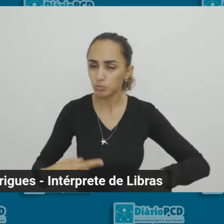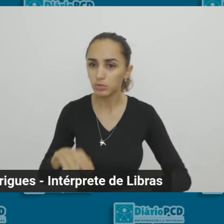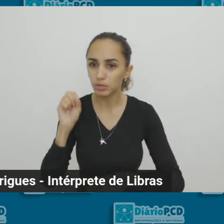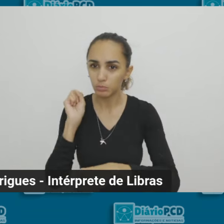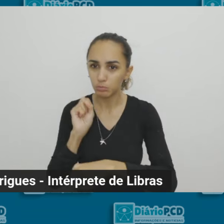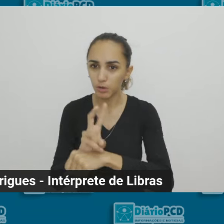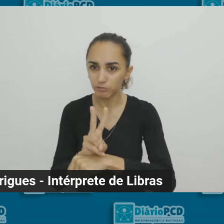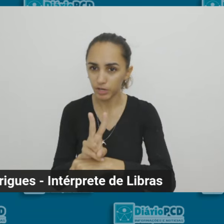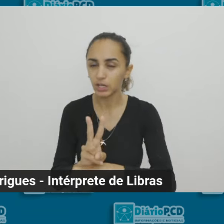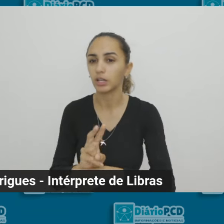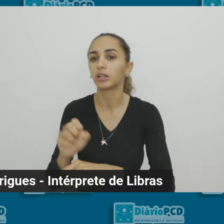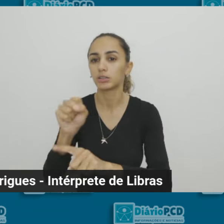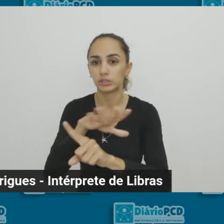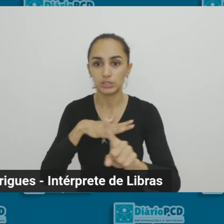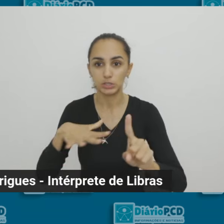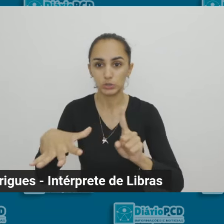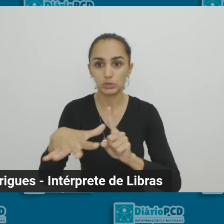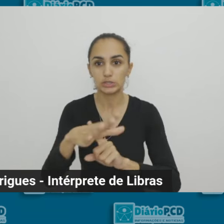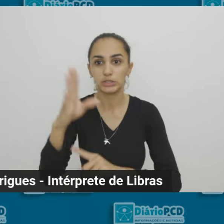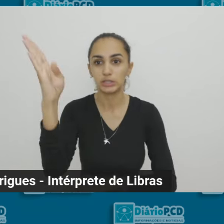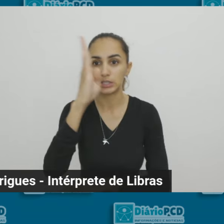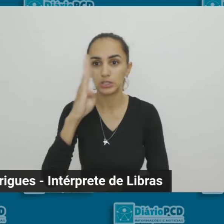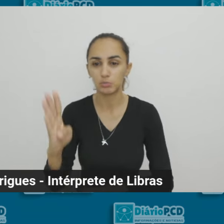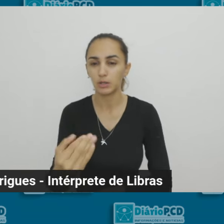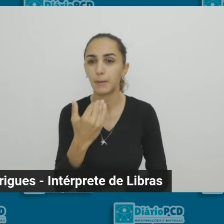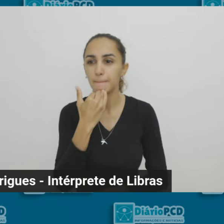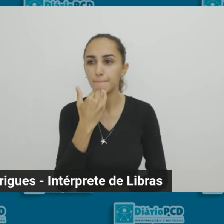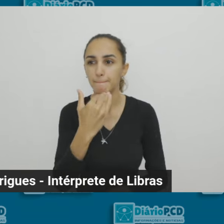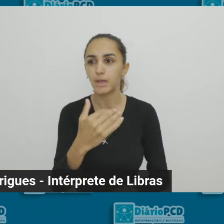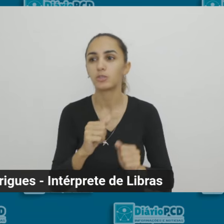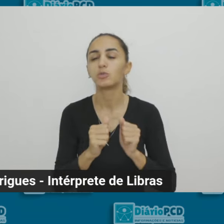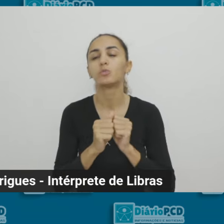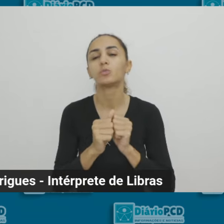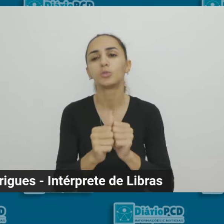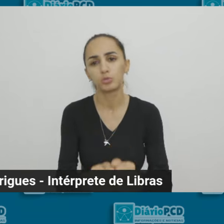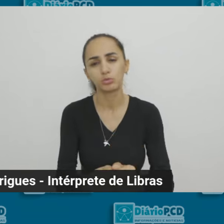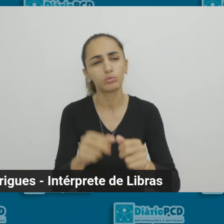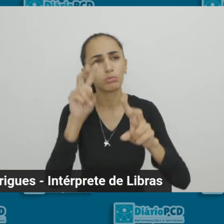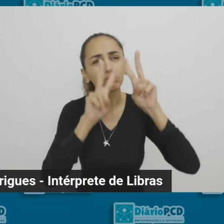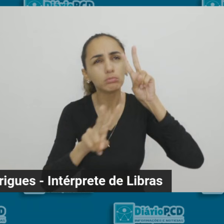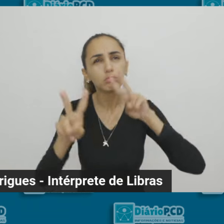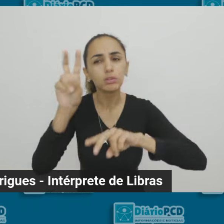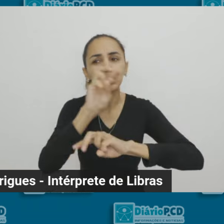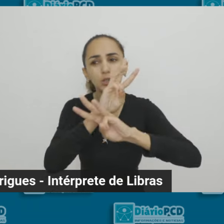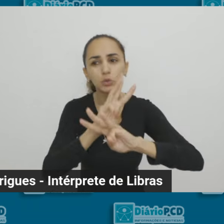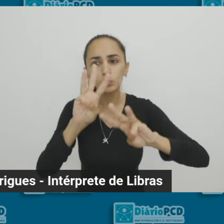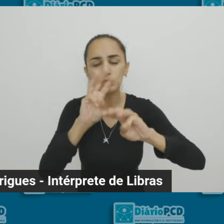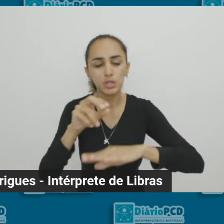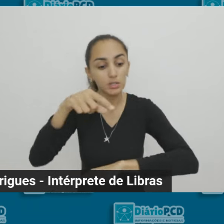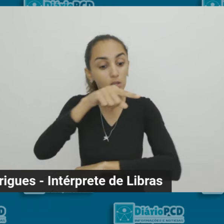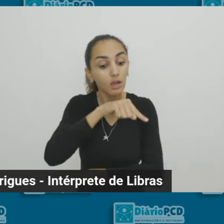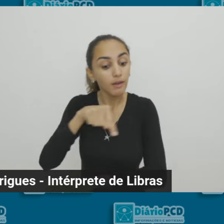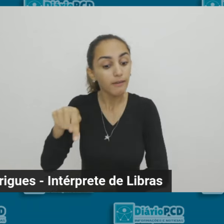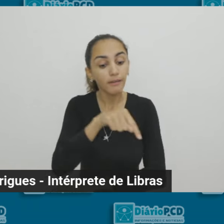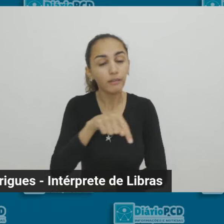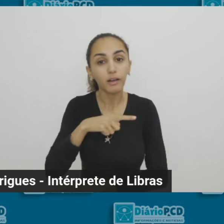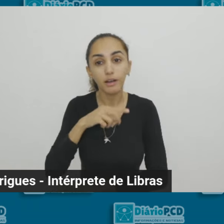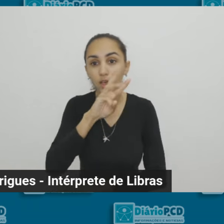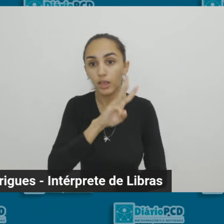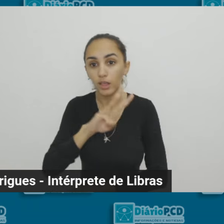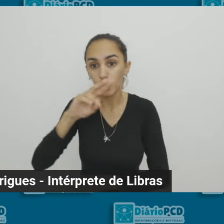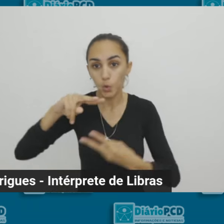brasileira. Peço a você que você acompanhe no nosso site. Aqui na descrição tem o link da matéria onde nós